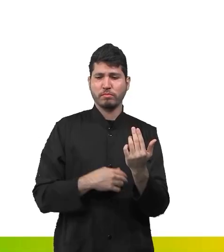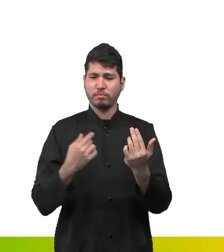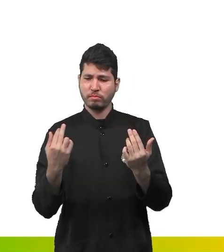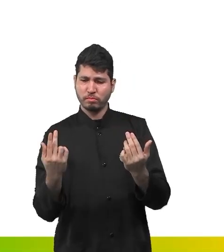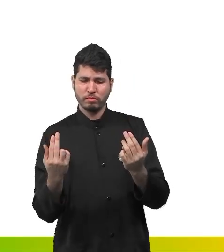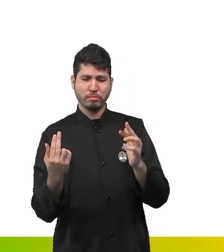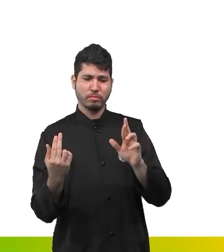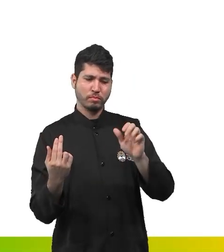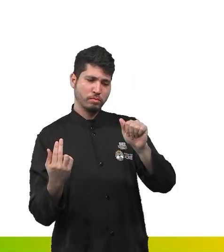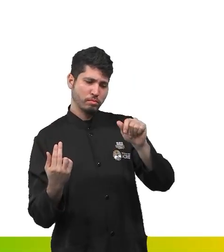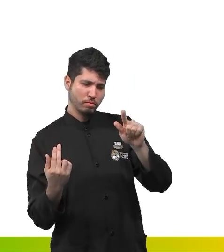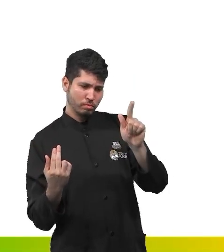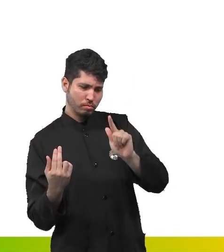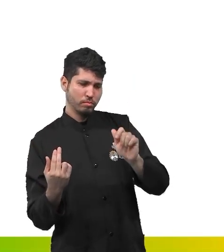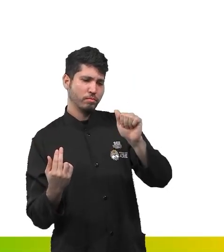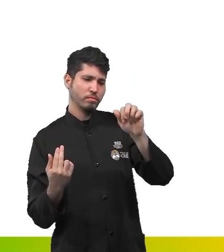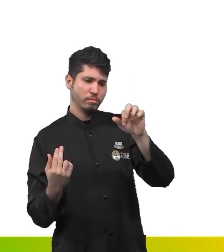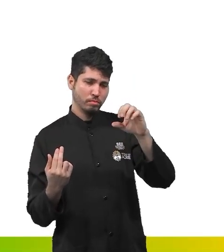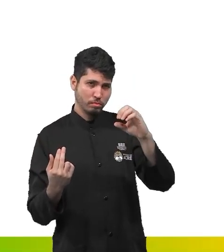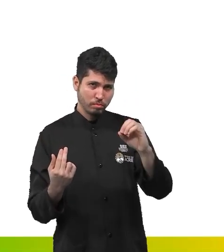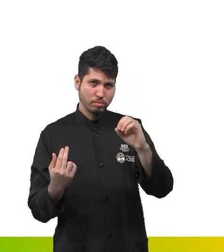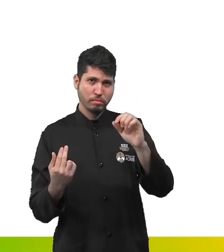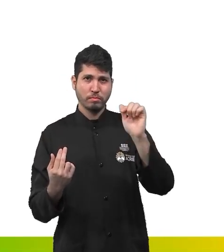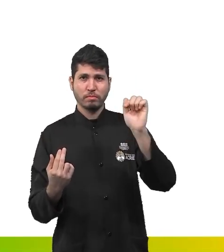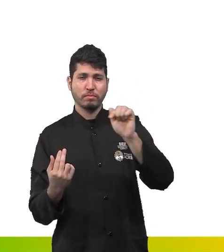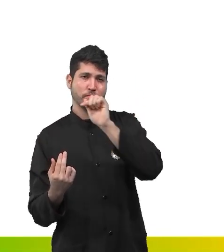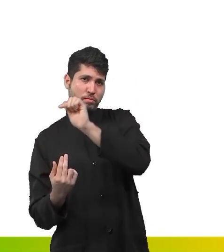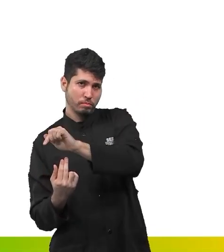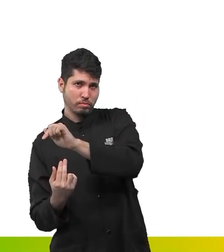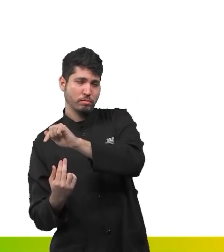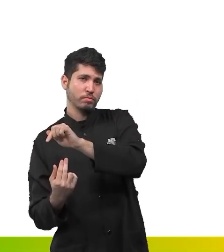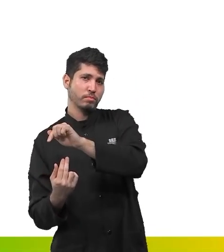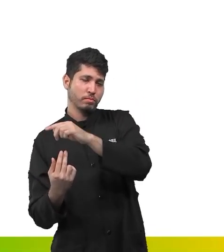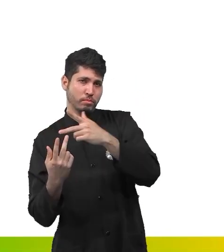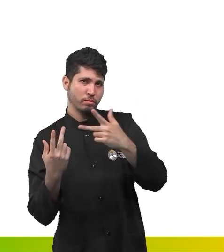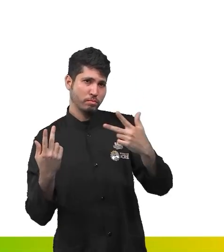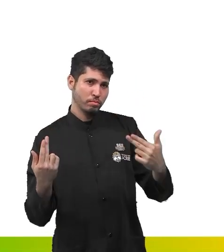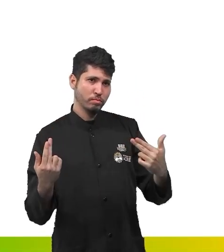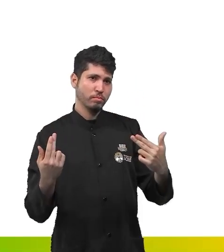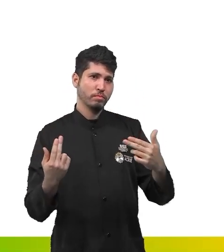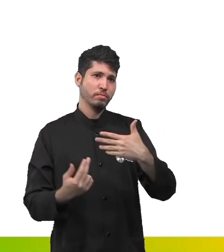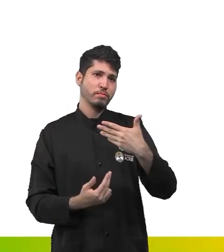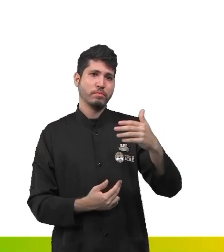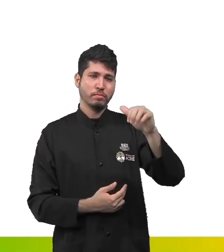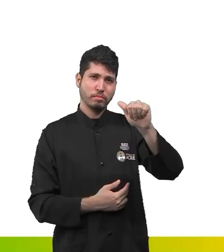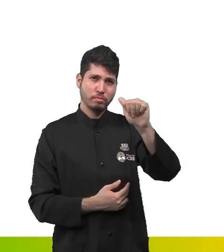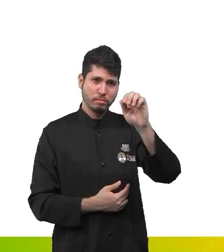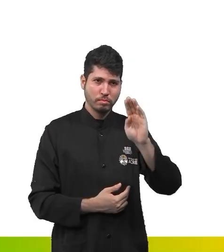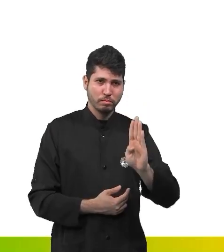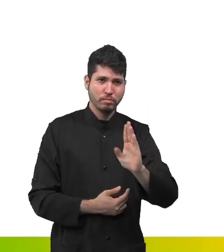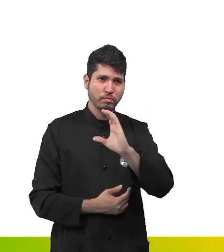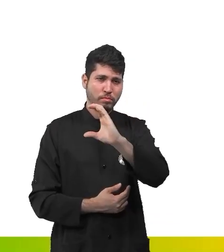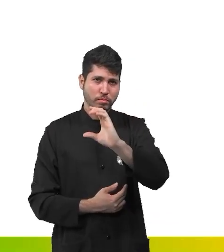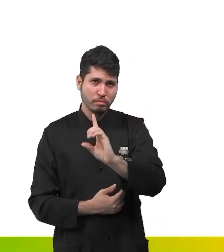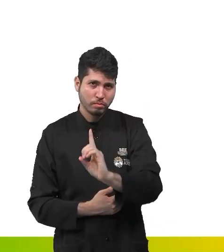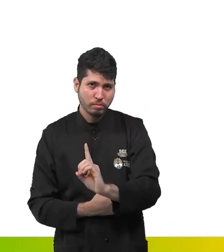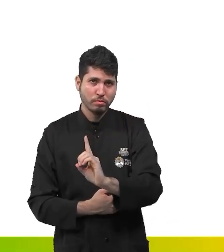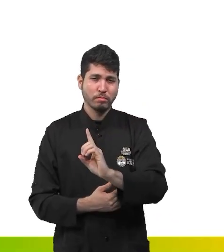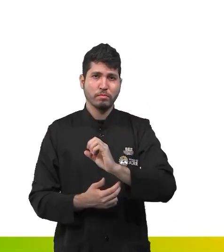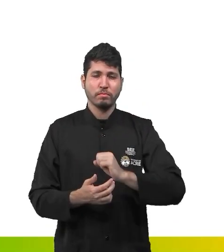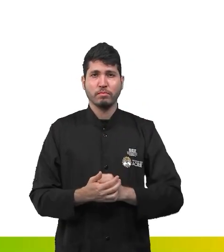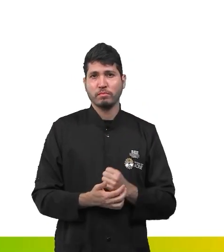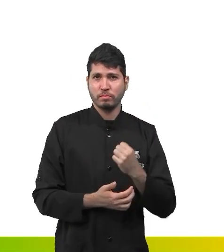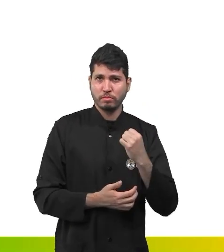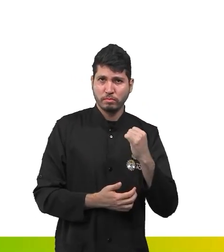Nós temos aqui a razão A sobre B e a razão C sobre D. Quando eu estabeleço